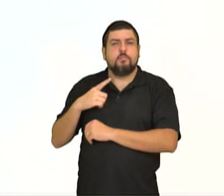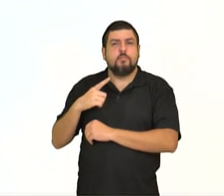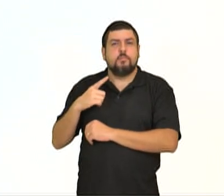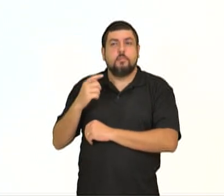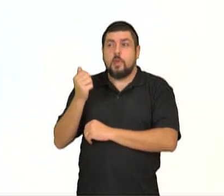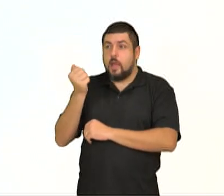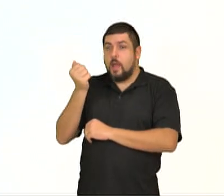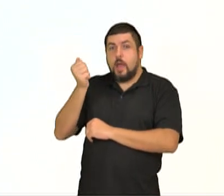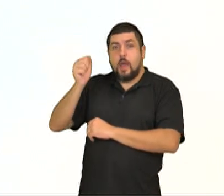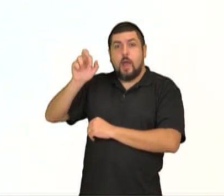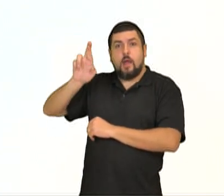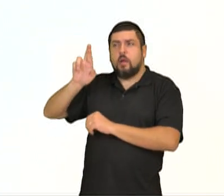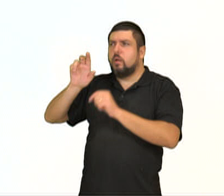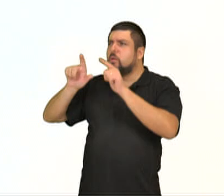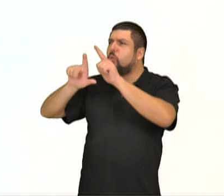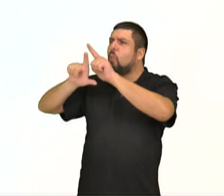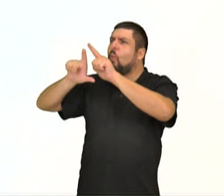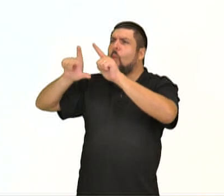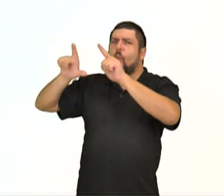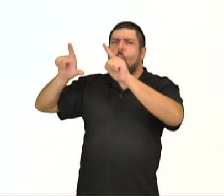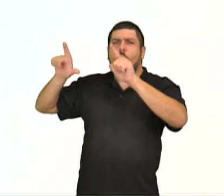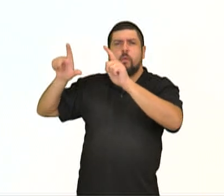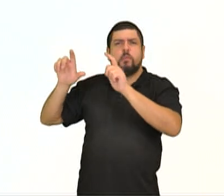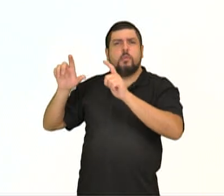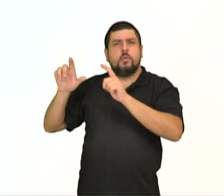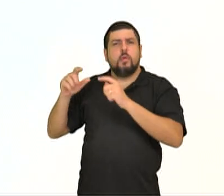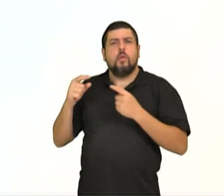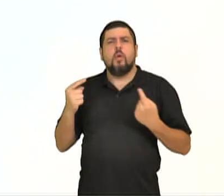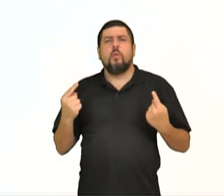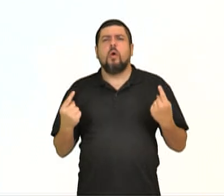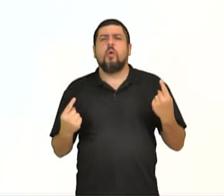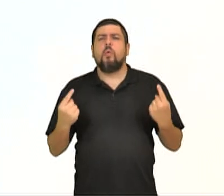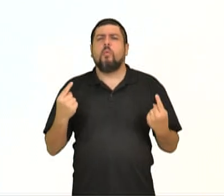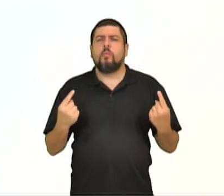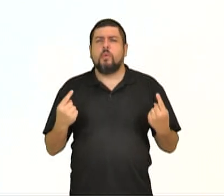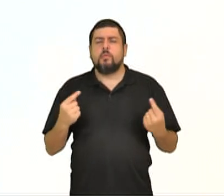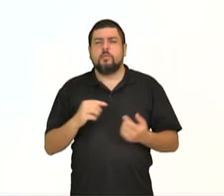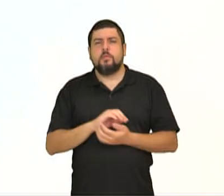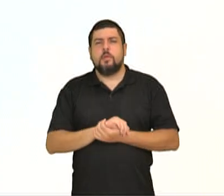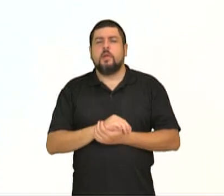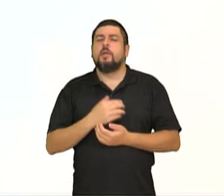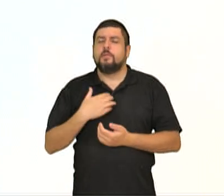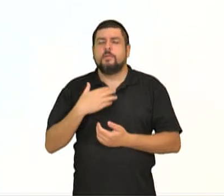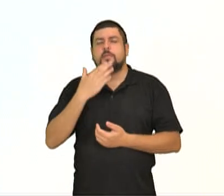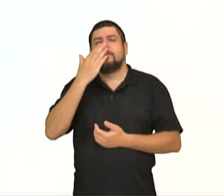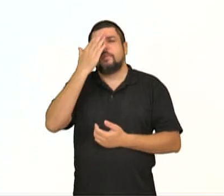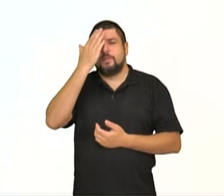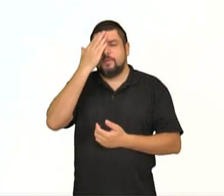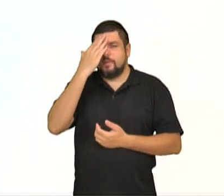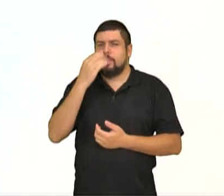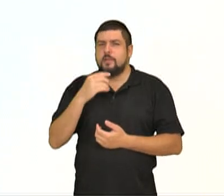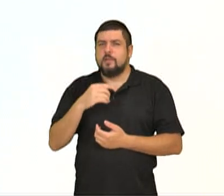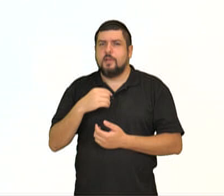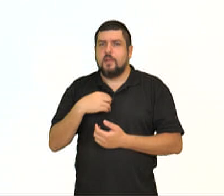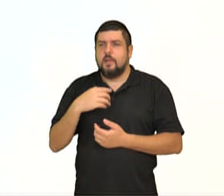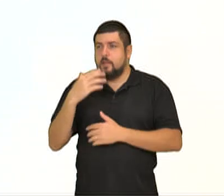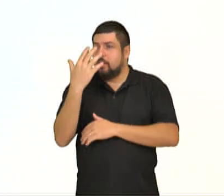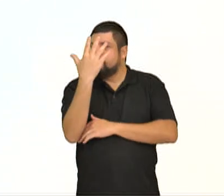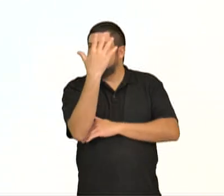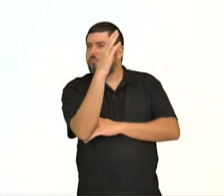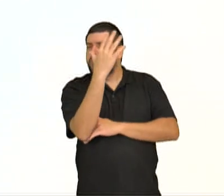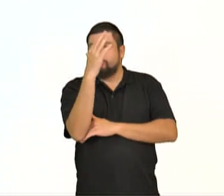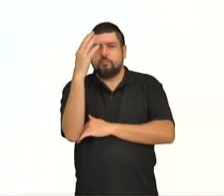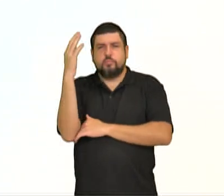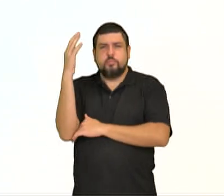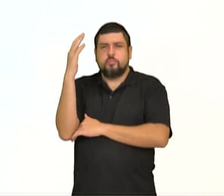tenha menos emissão de gases na atmosfera? Tenho certeza que você afirmou aí, que é esta